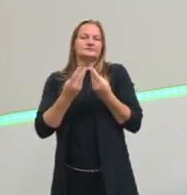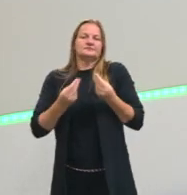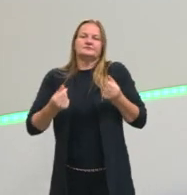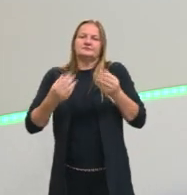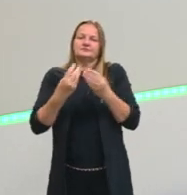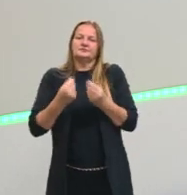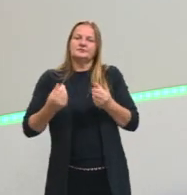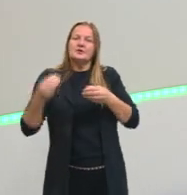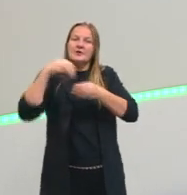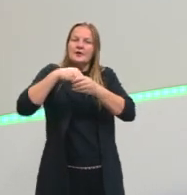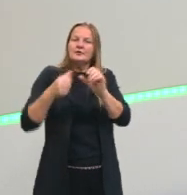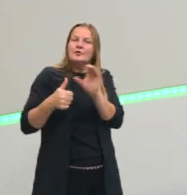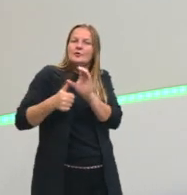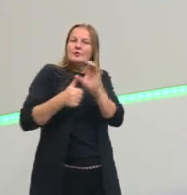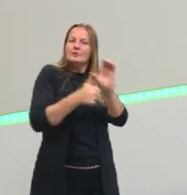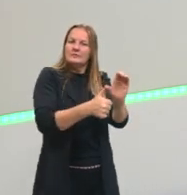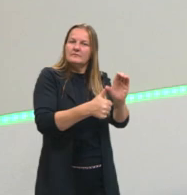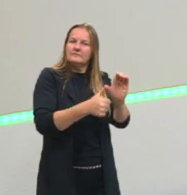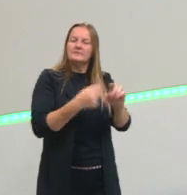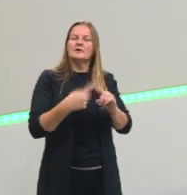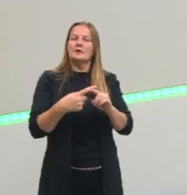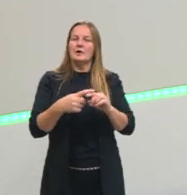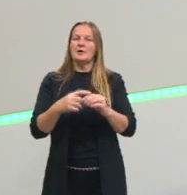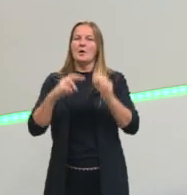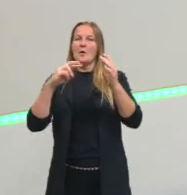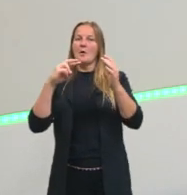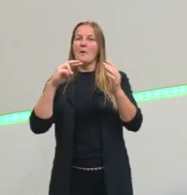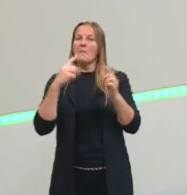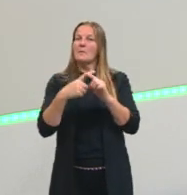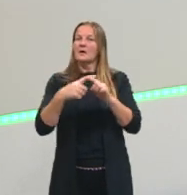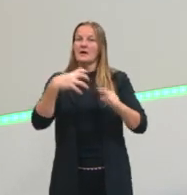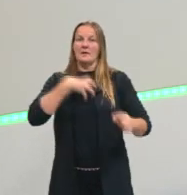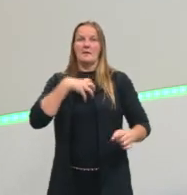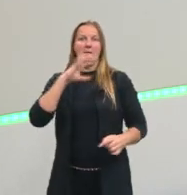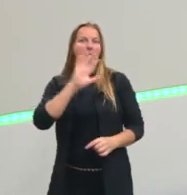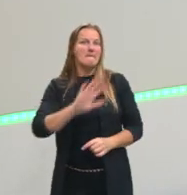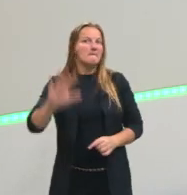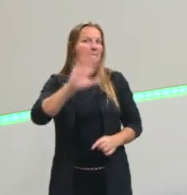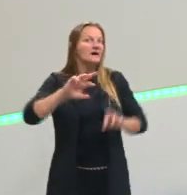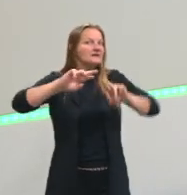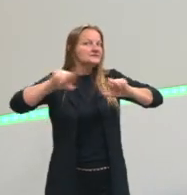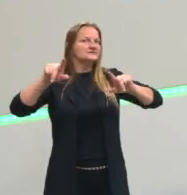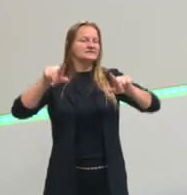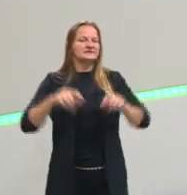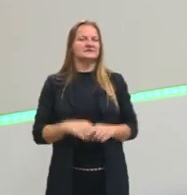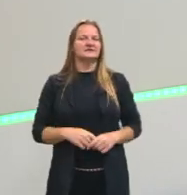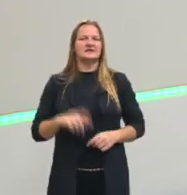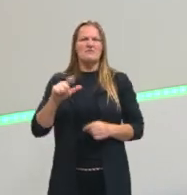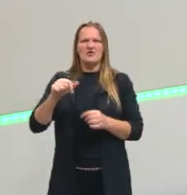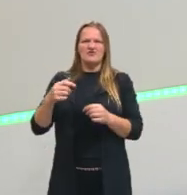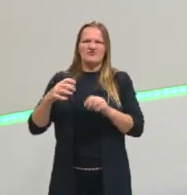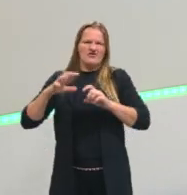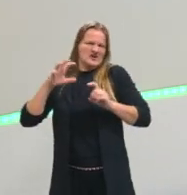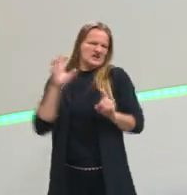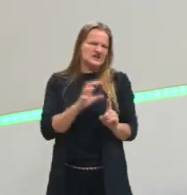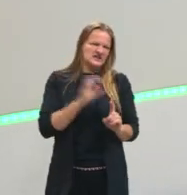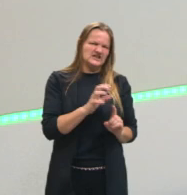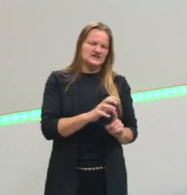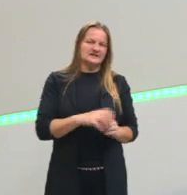é o por isso ele é claro que é um outro paradigma os cara vão fritar ele e aí vem essa história do a pessoa